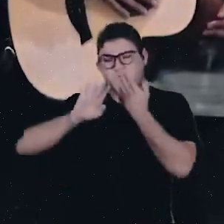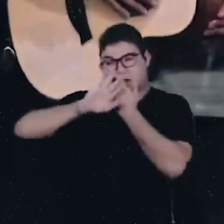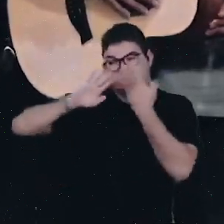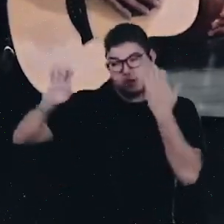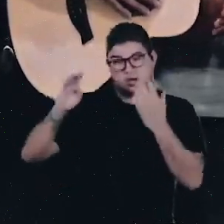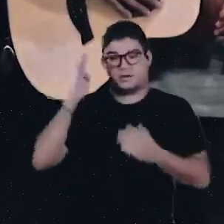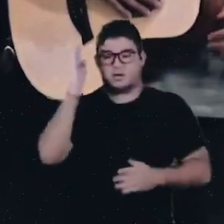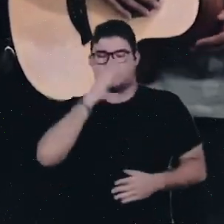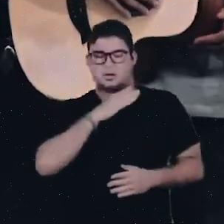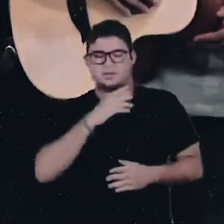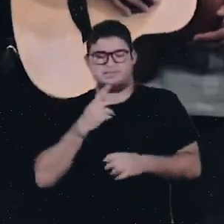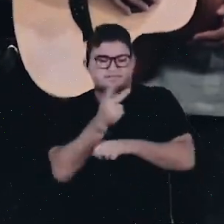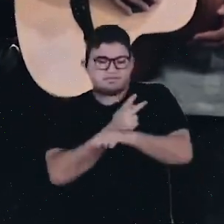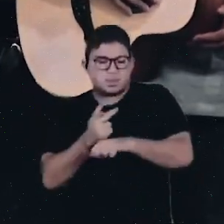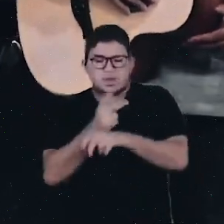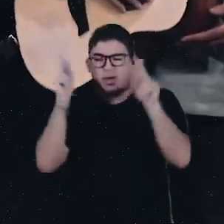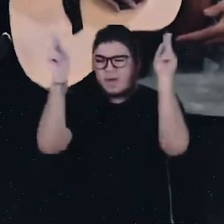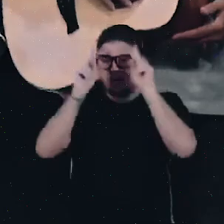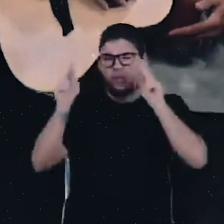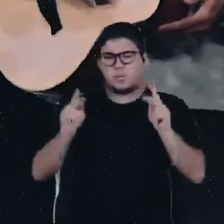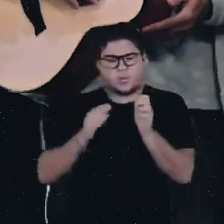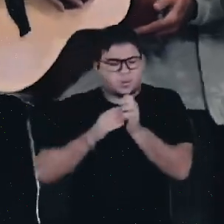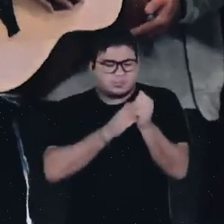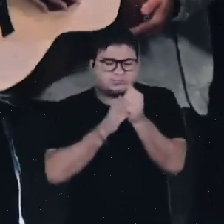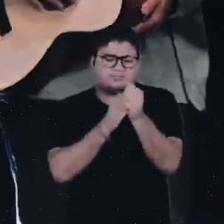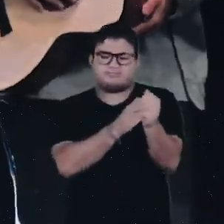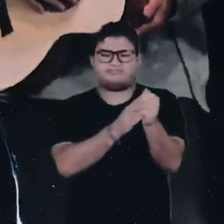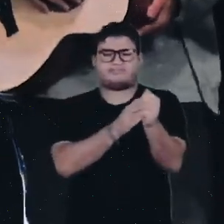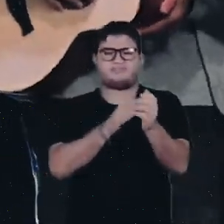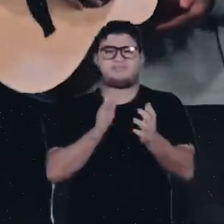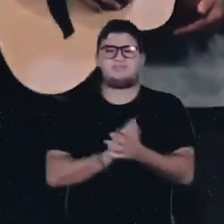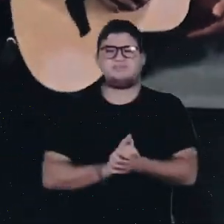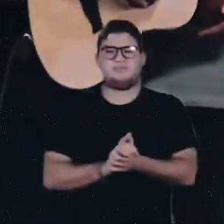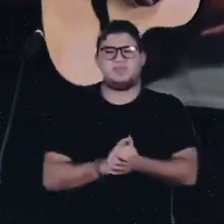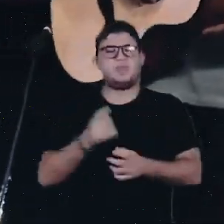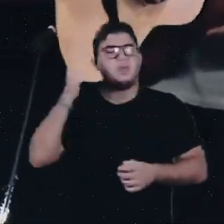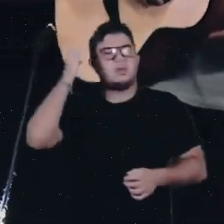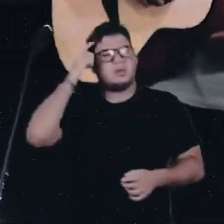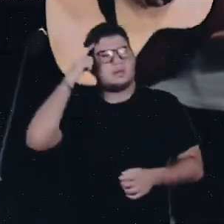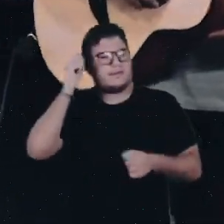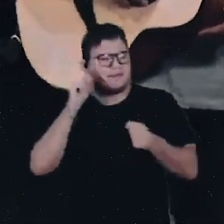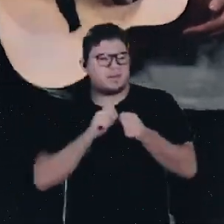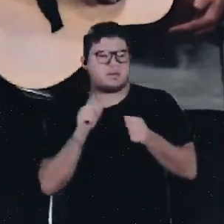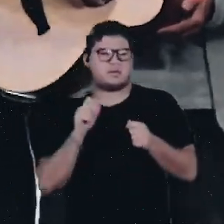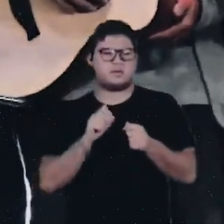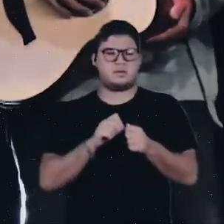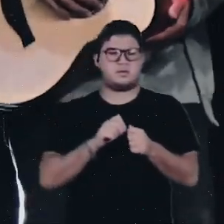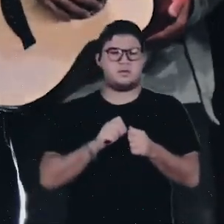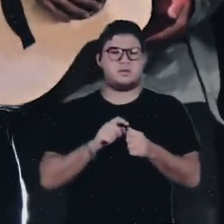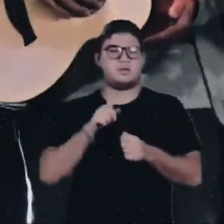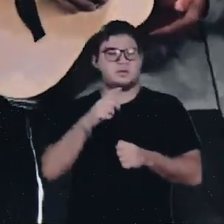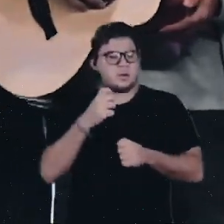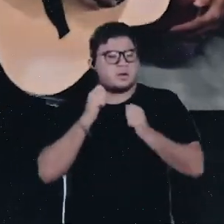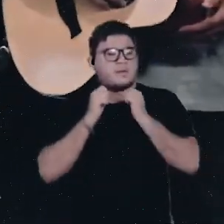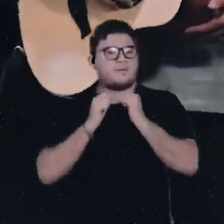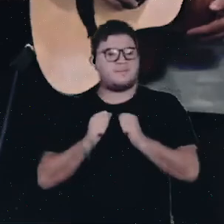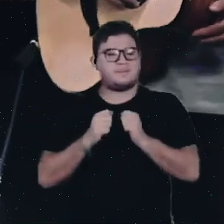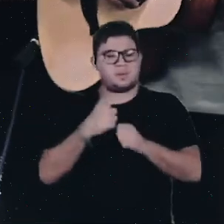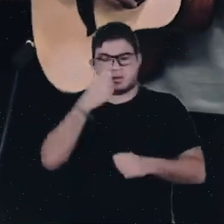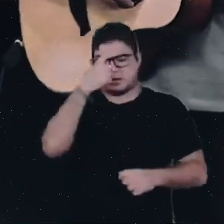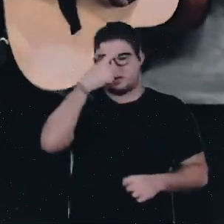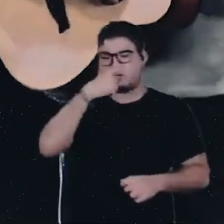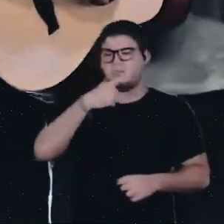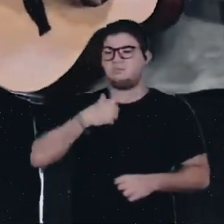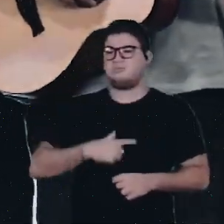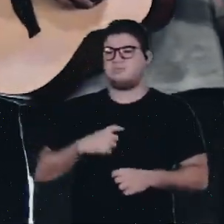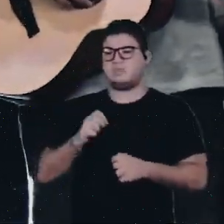busca a paz e segue-a. Você não pode controlar o que as pessoas pensam ou fazem, mas você pode controlar a sua reação diante